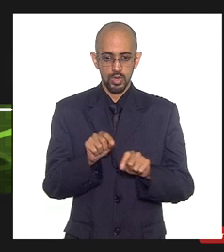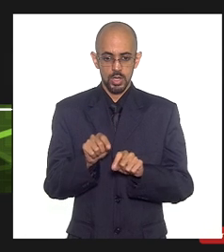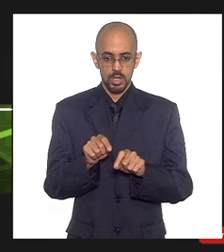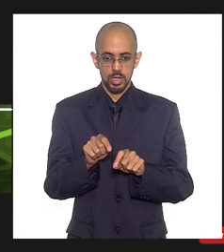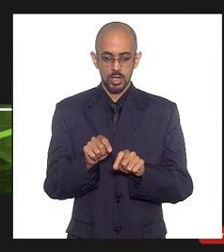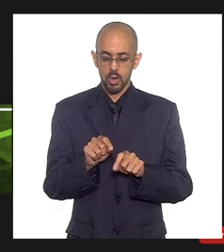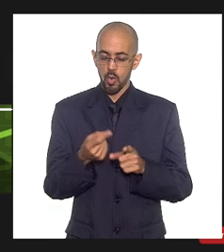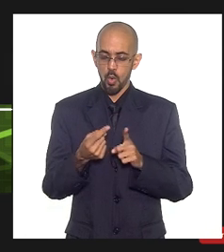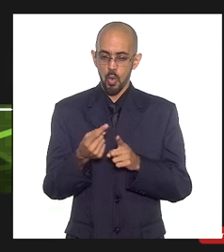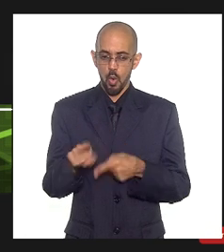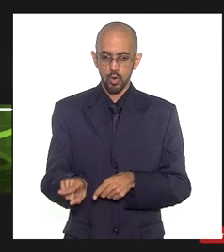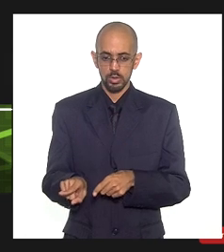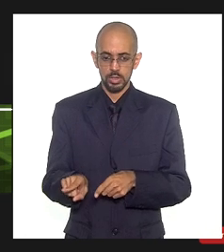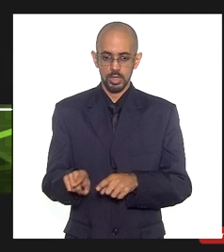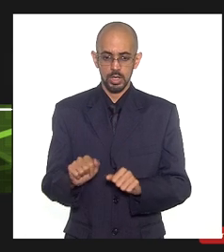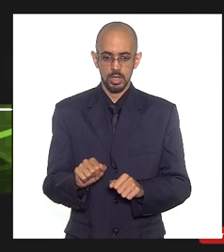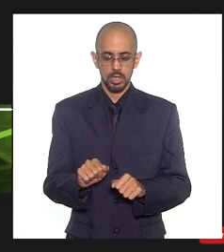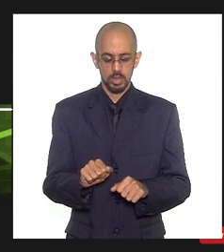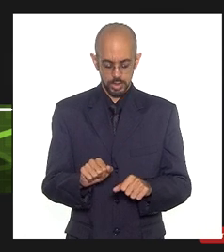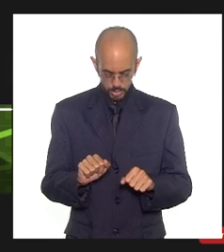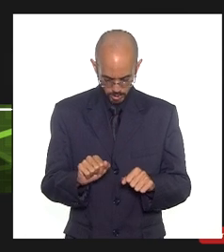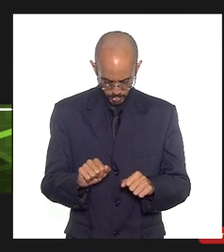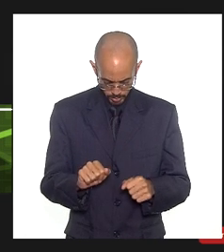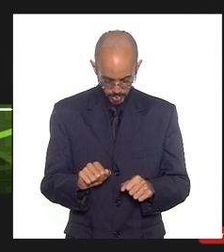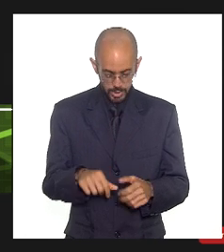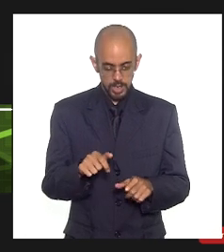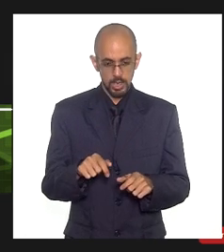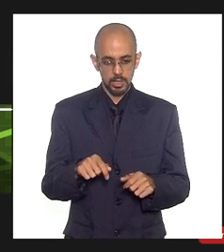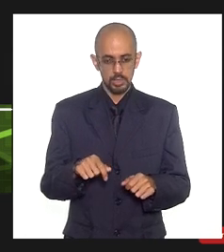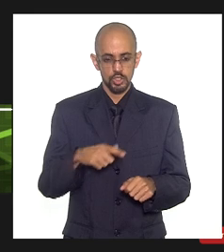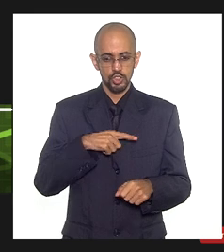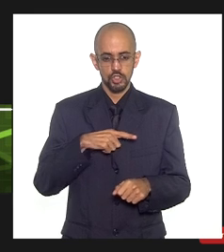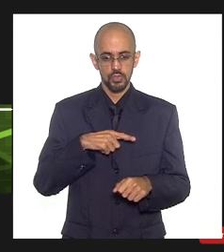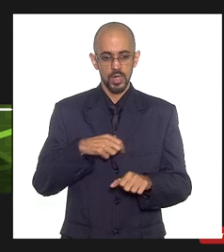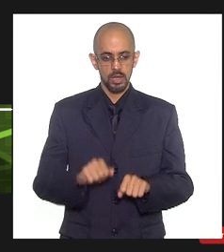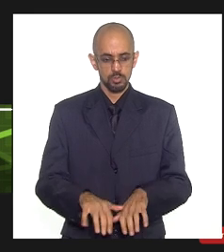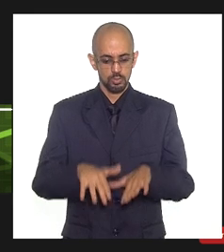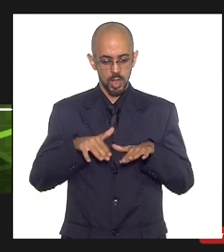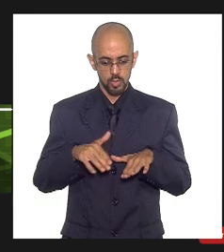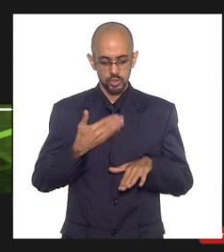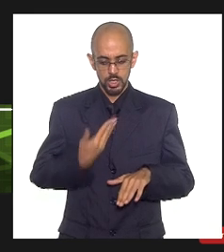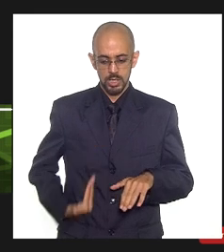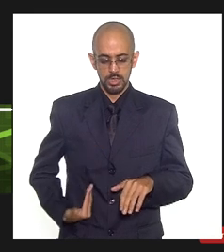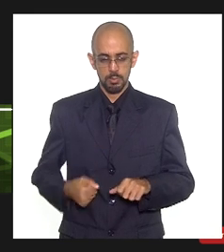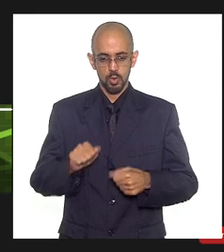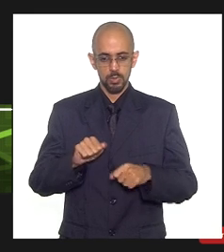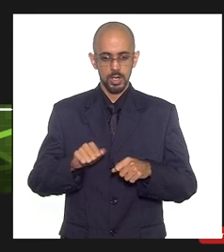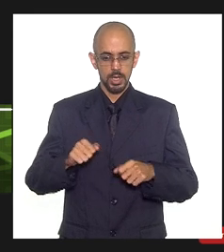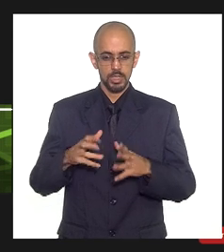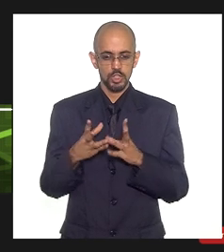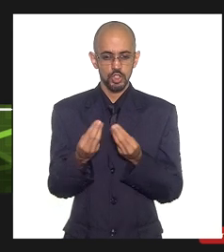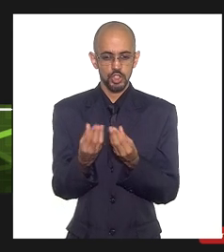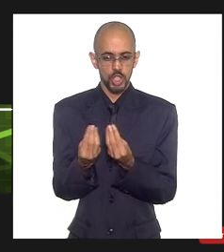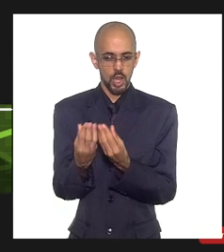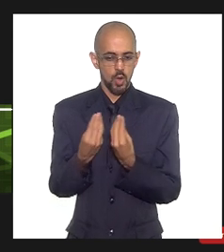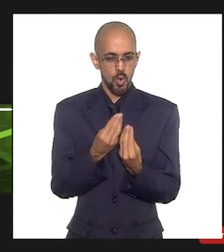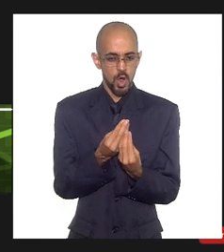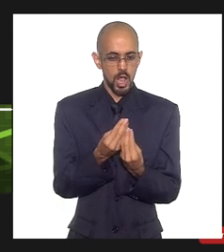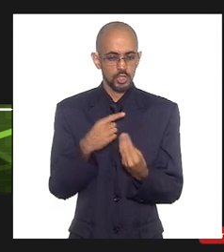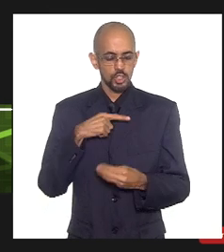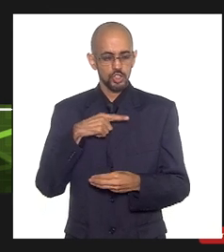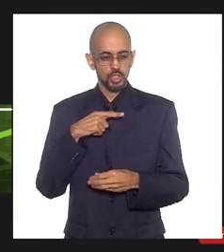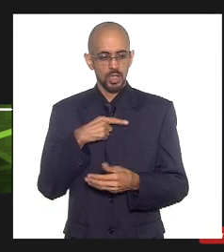veementemente contra nós tivemos uma plenária que encheu nós tivemos um estudante da UERJ na rua no sábado defendendo a sua